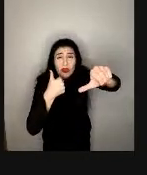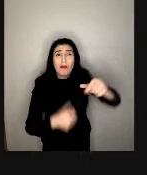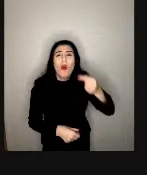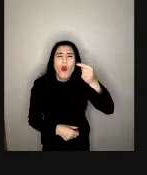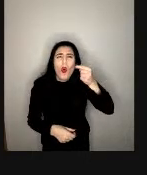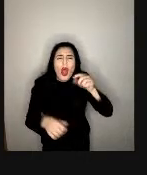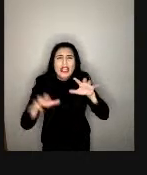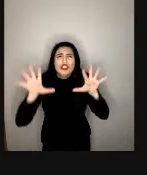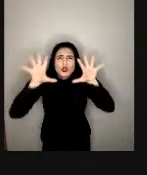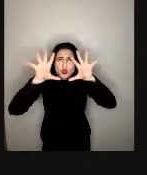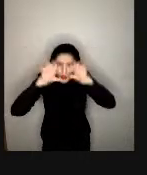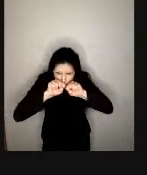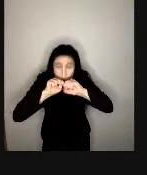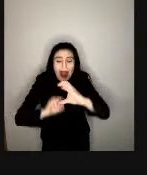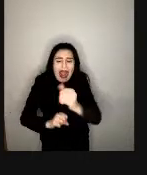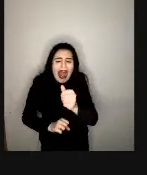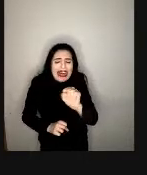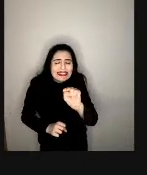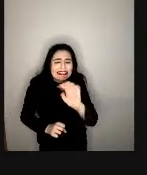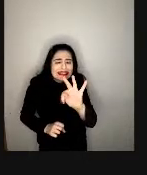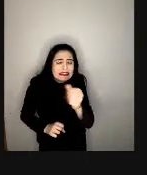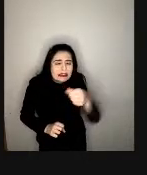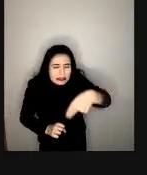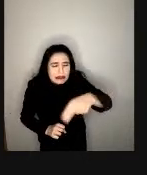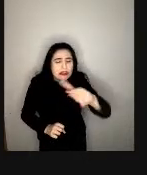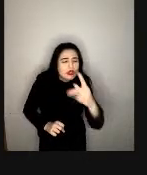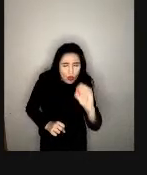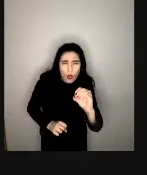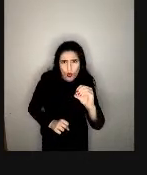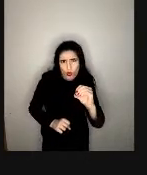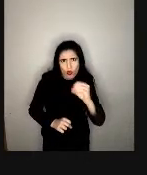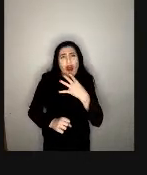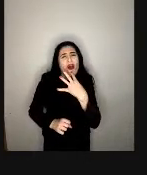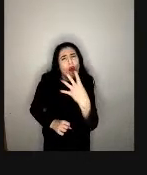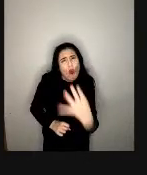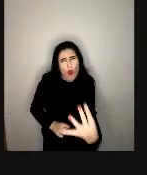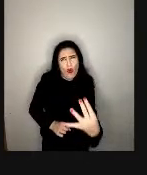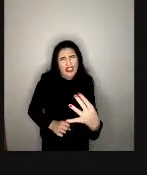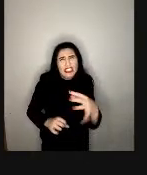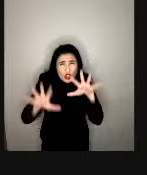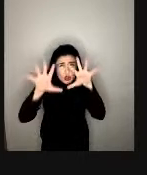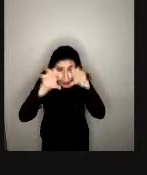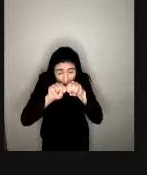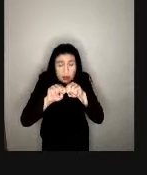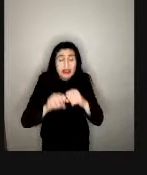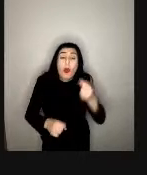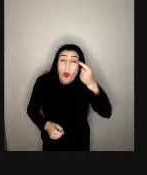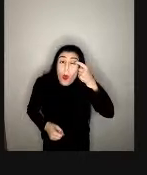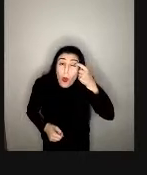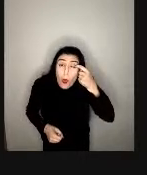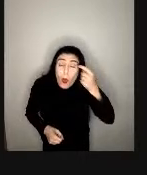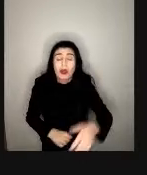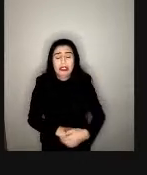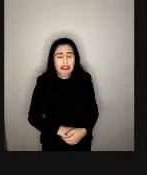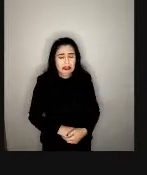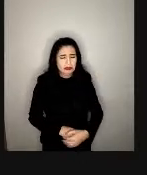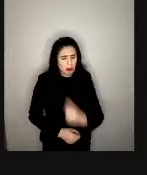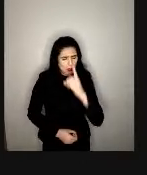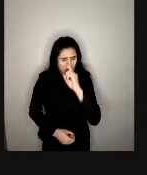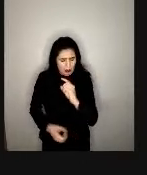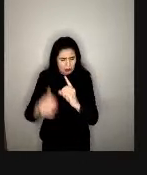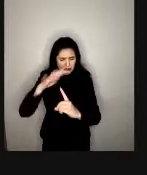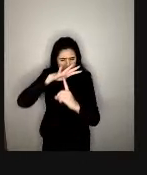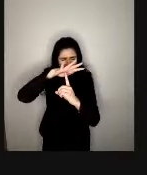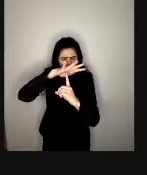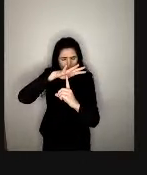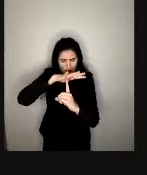Então, ela estava numa depressão total e eu falei, olha, Ju, o que eu quero é que no final desse